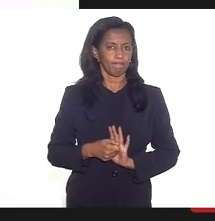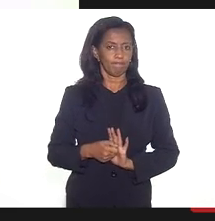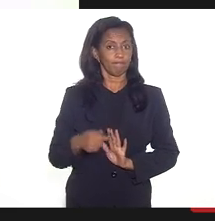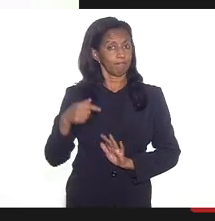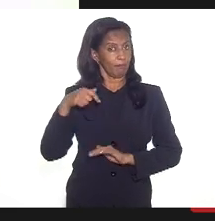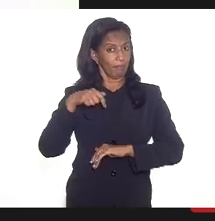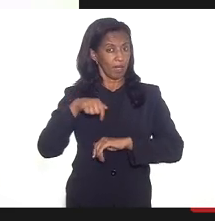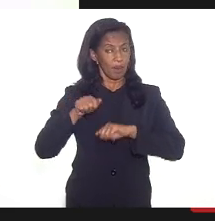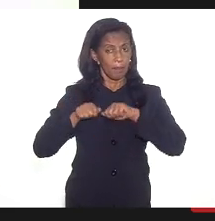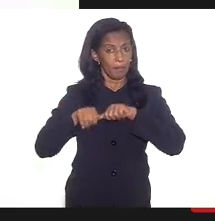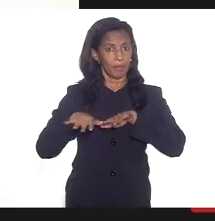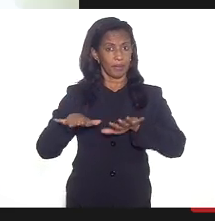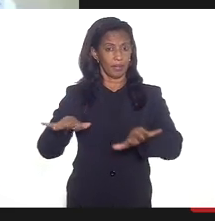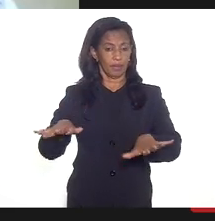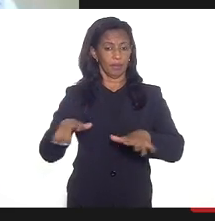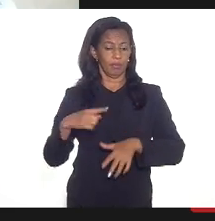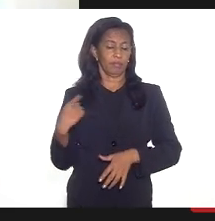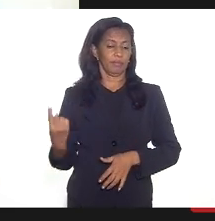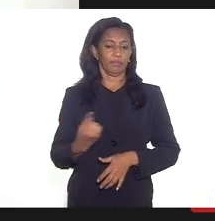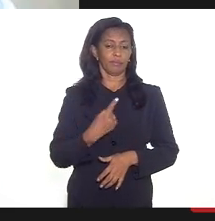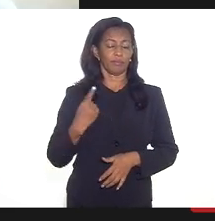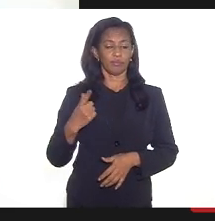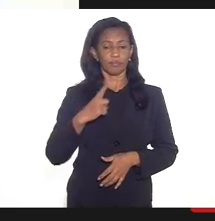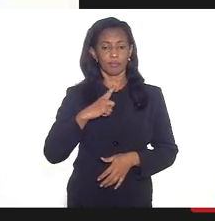pandemia, por exemplo, nós tivemos